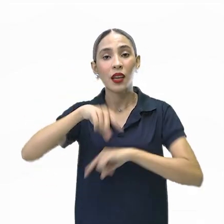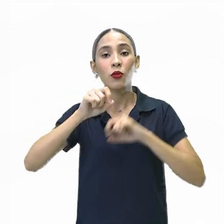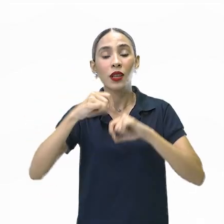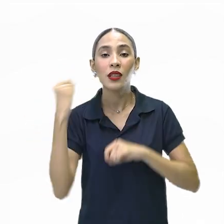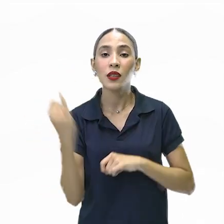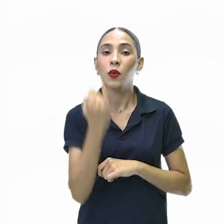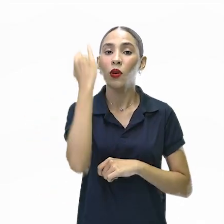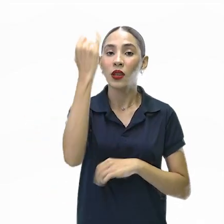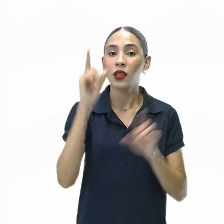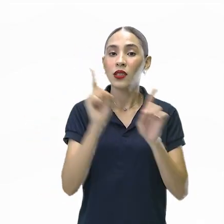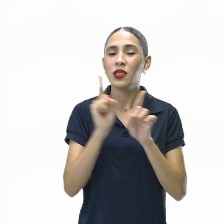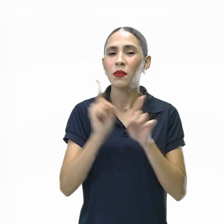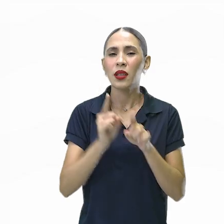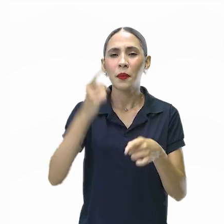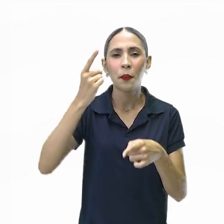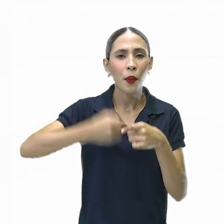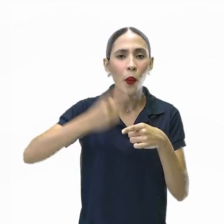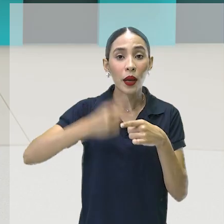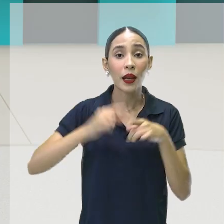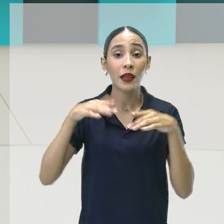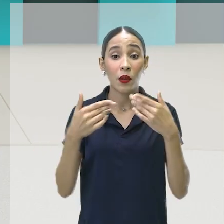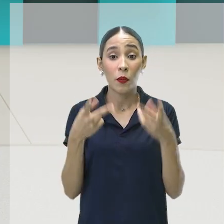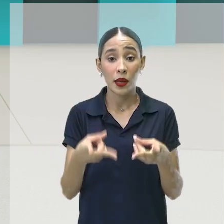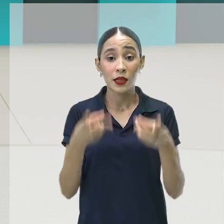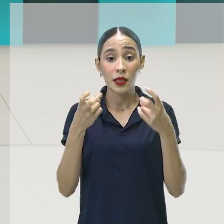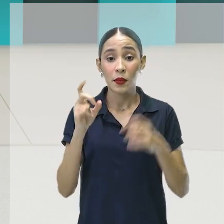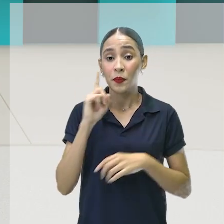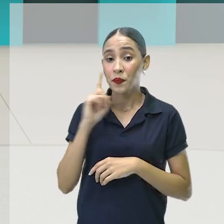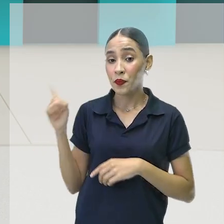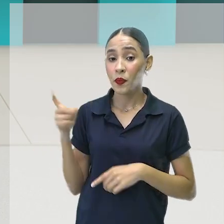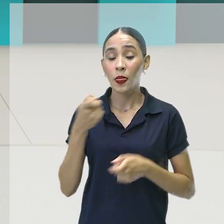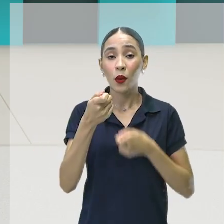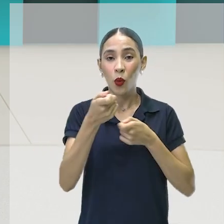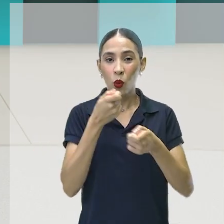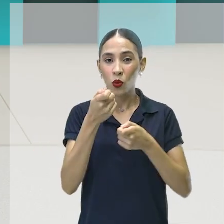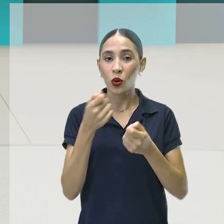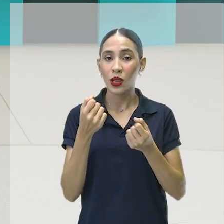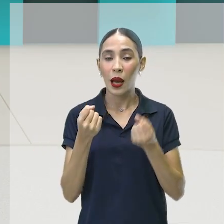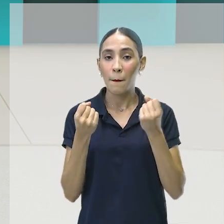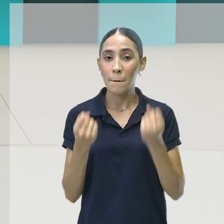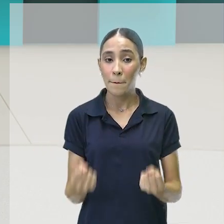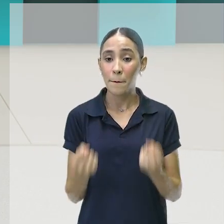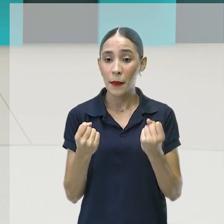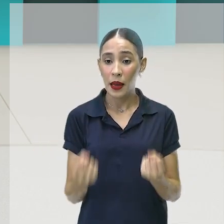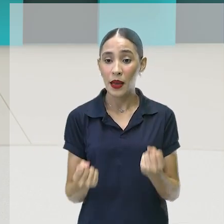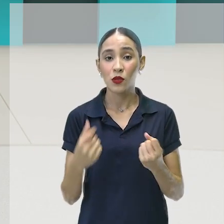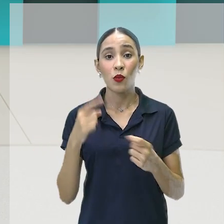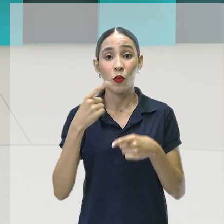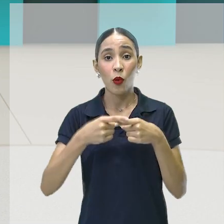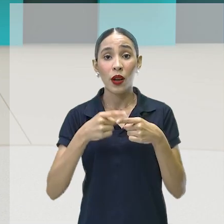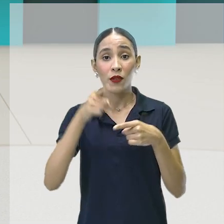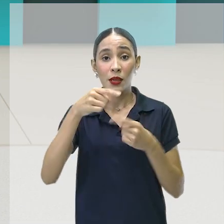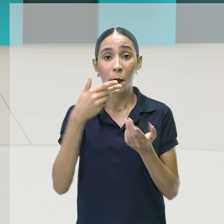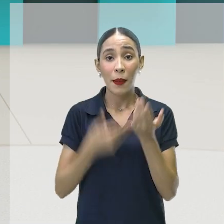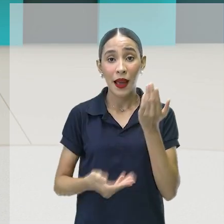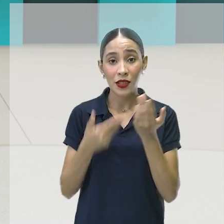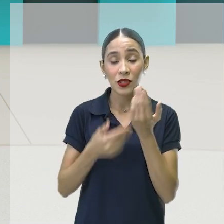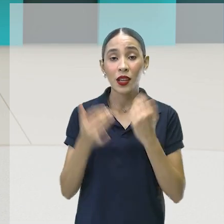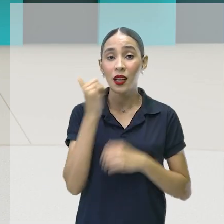super importantes, porque, observem aqui, controla o nosso peso, a gente está gastando energia,